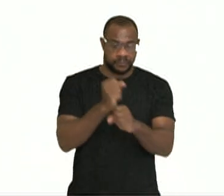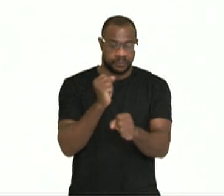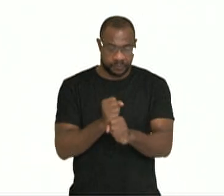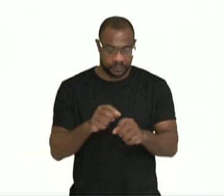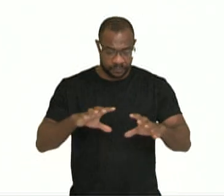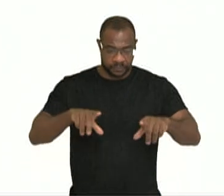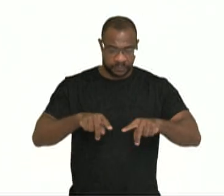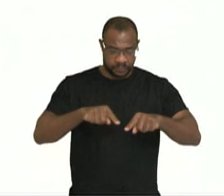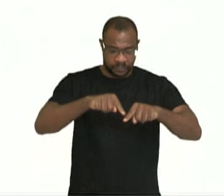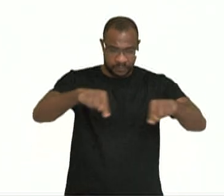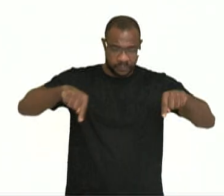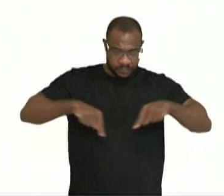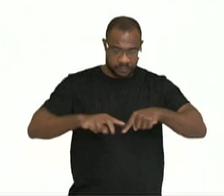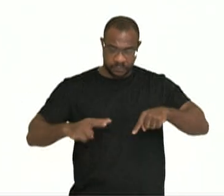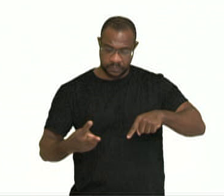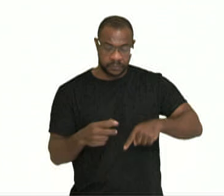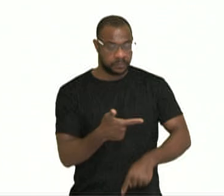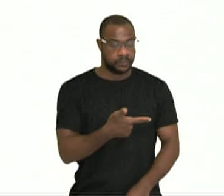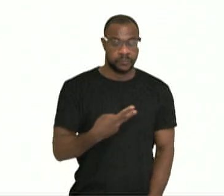dado por